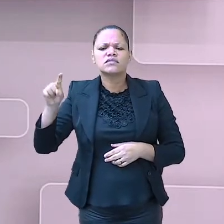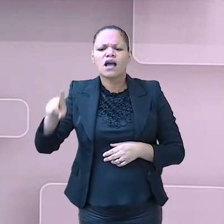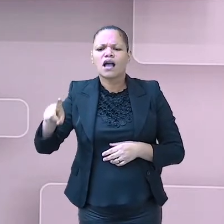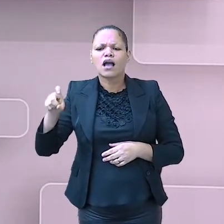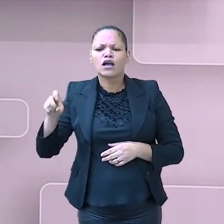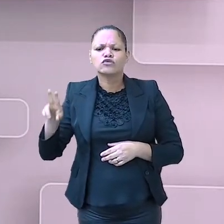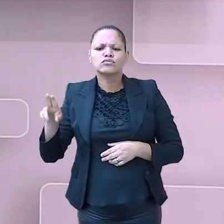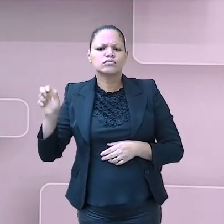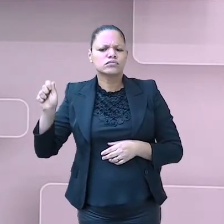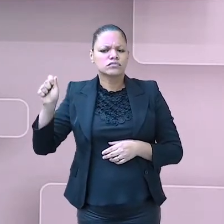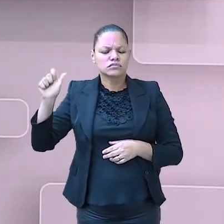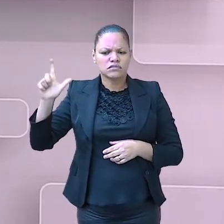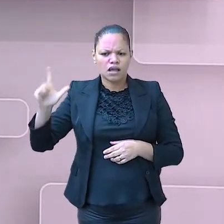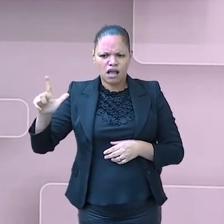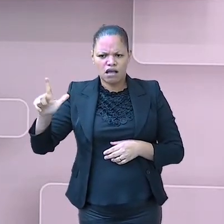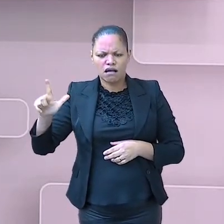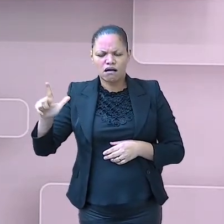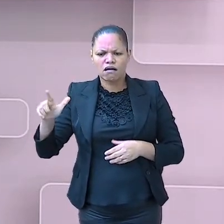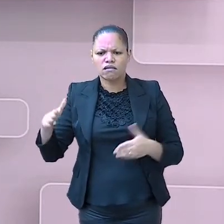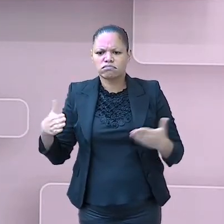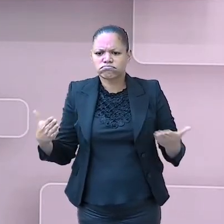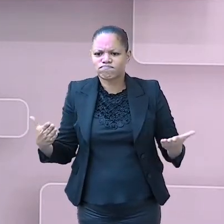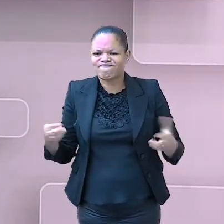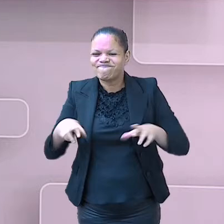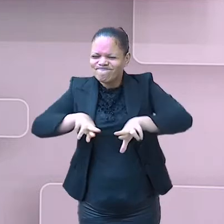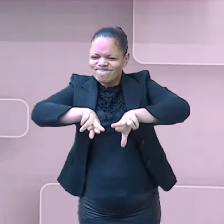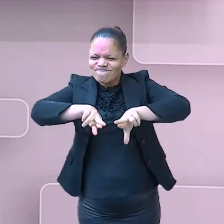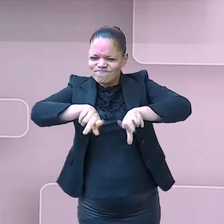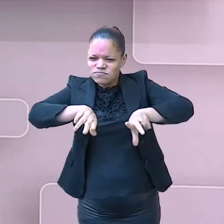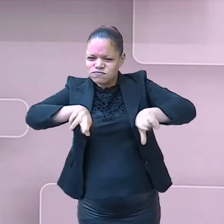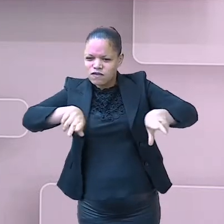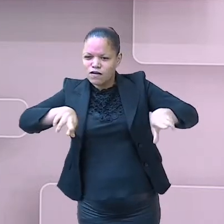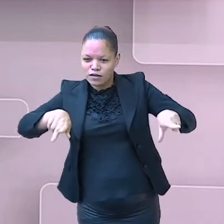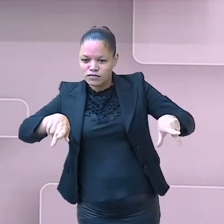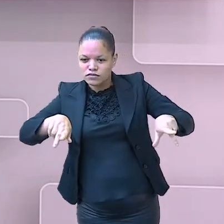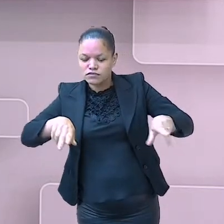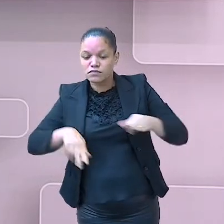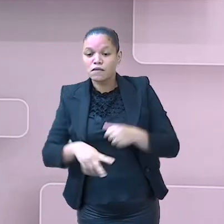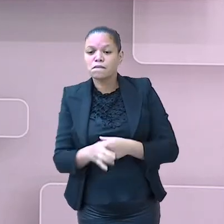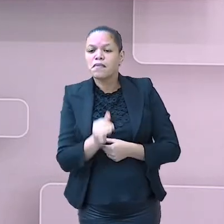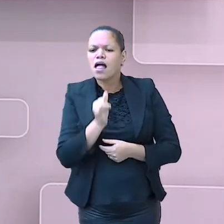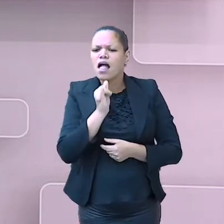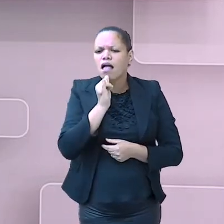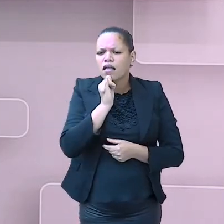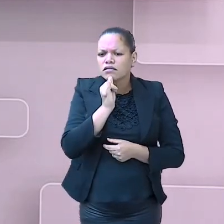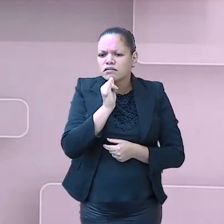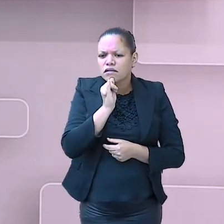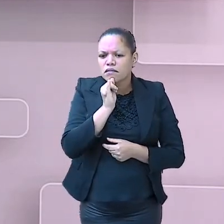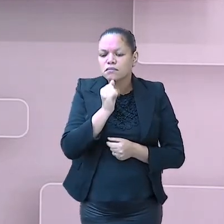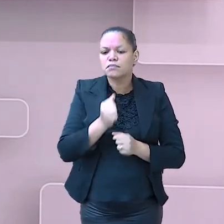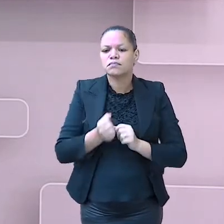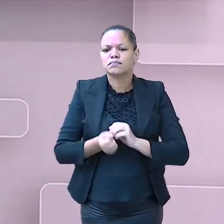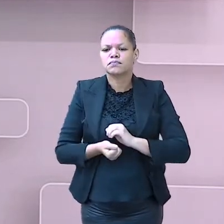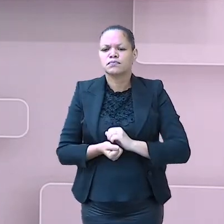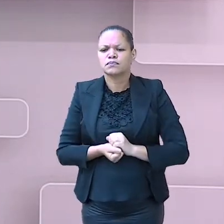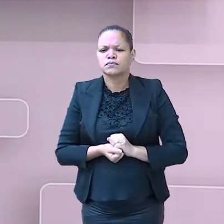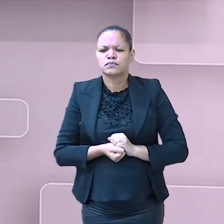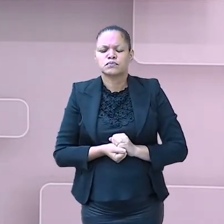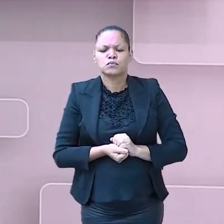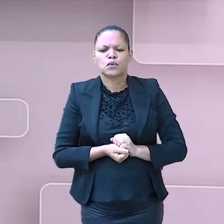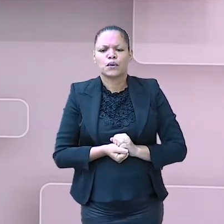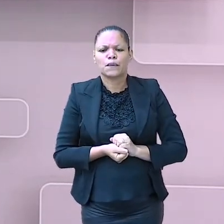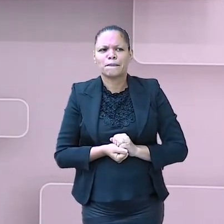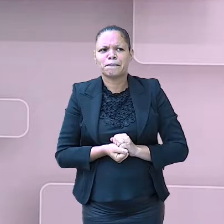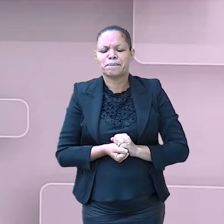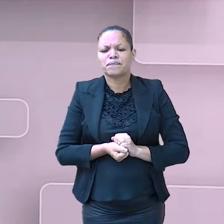o pavão. O pavão macho, ele tem toda uma estrutura que diferencia ele com penas lindas, né,